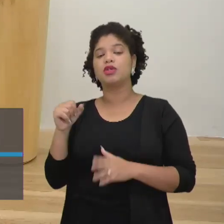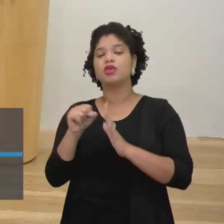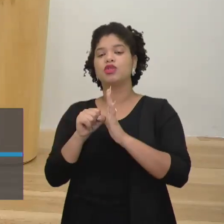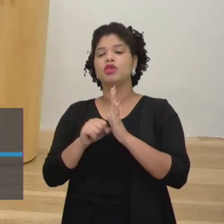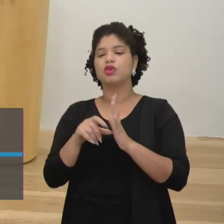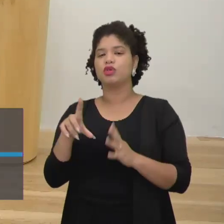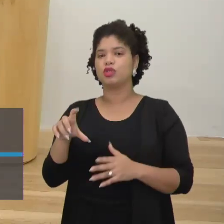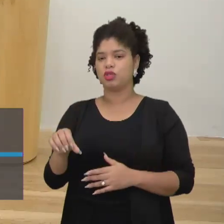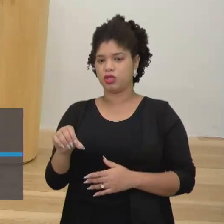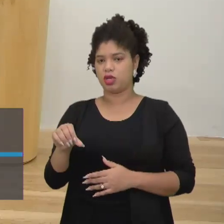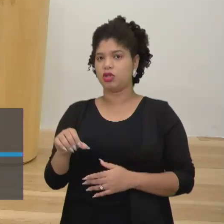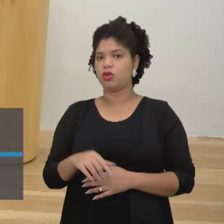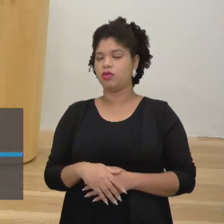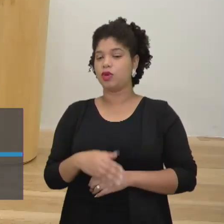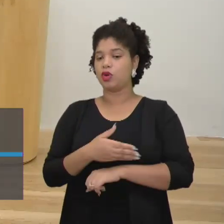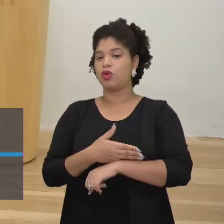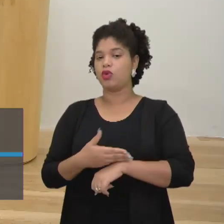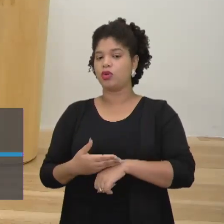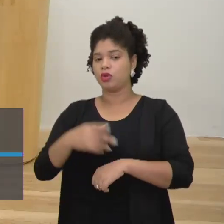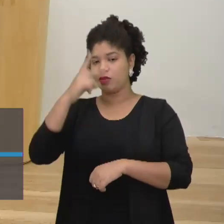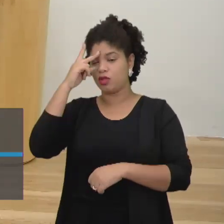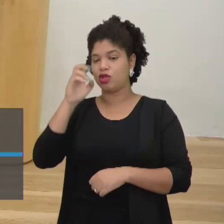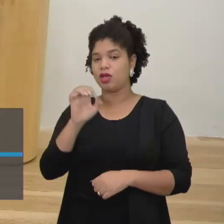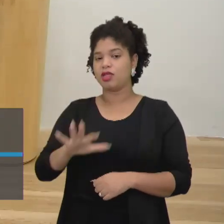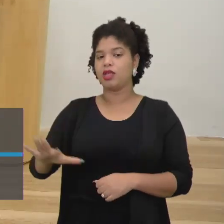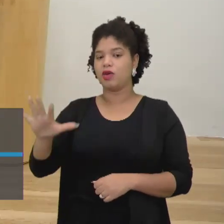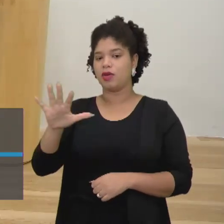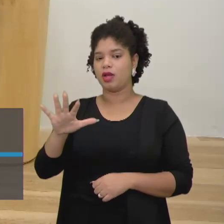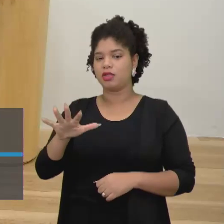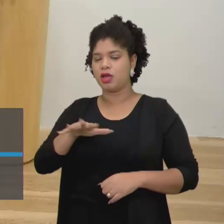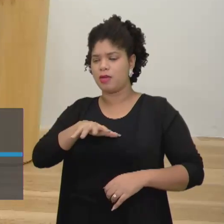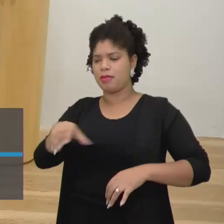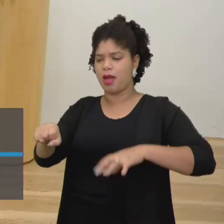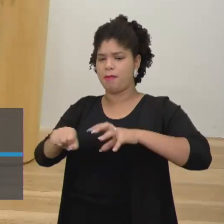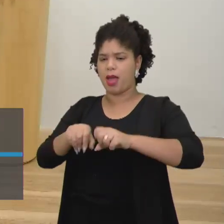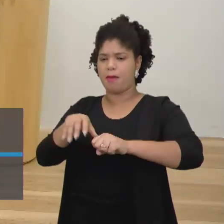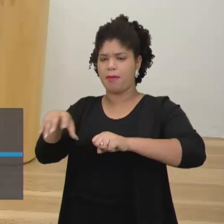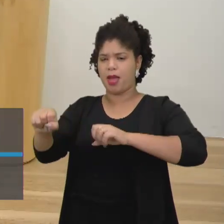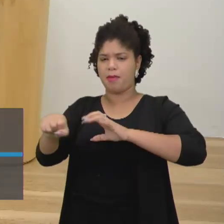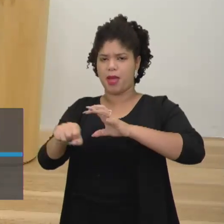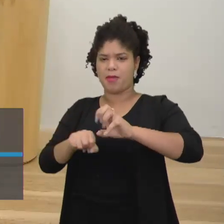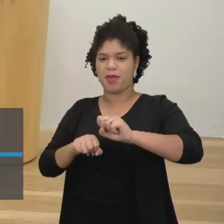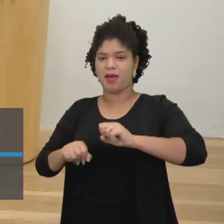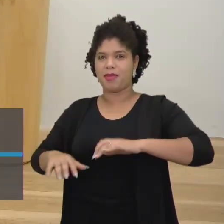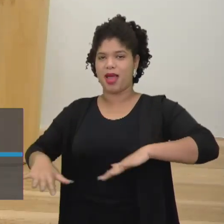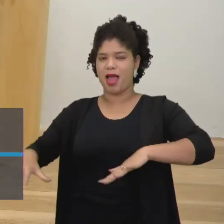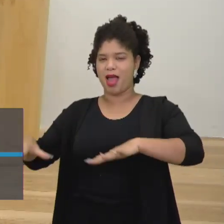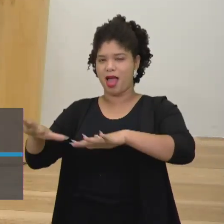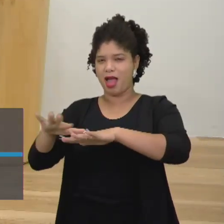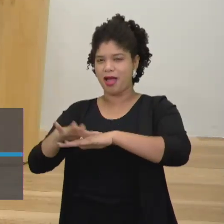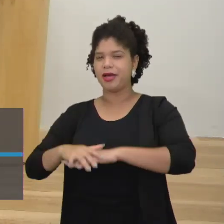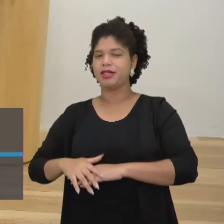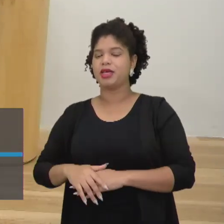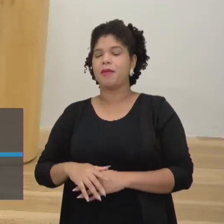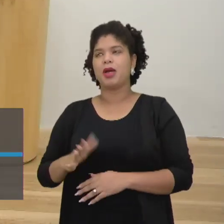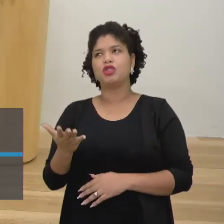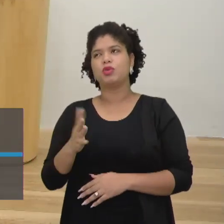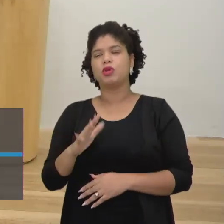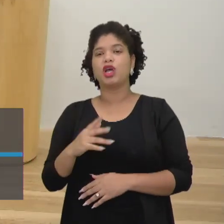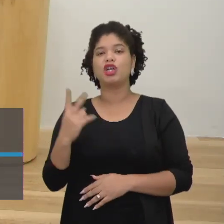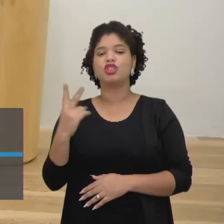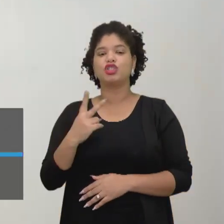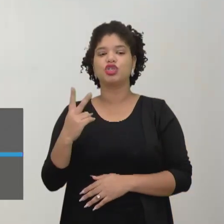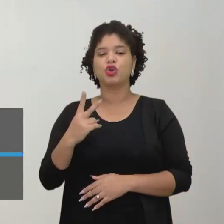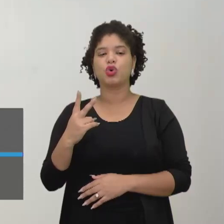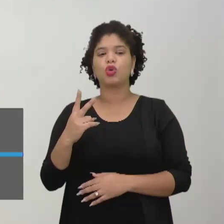acho que você sabe disso, os europeus, eles lotearam a África. Sim. Dominaram no contexto da segunda revolução